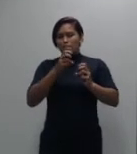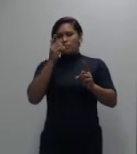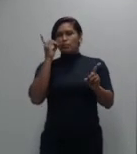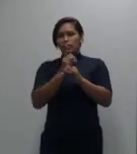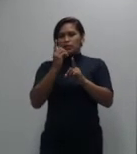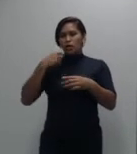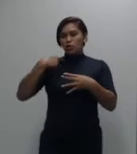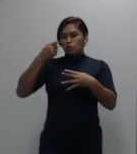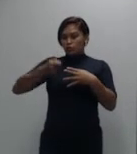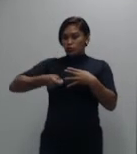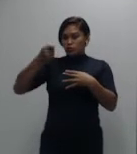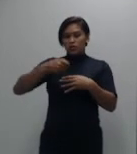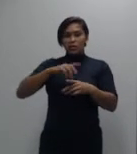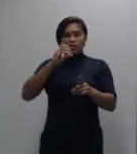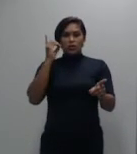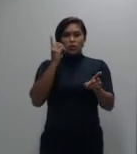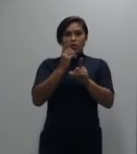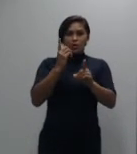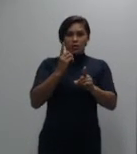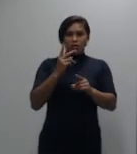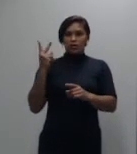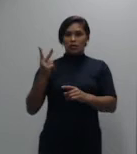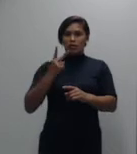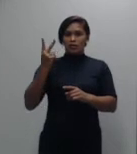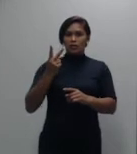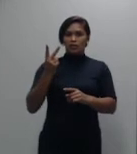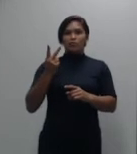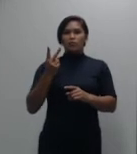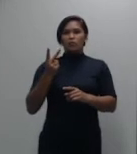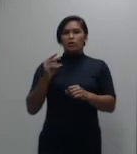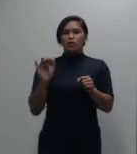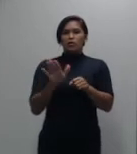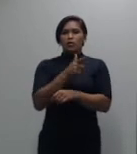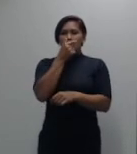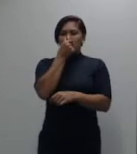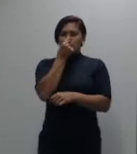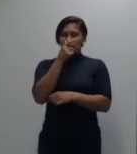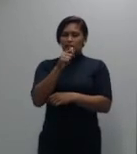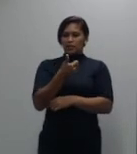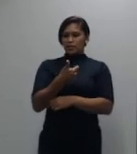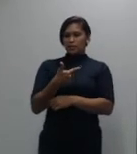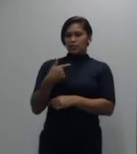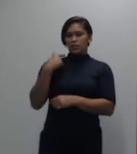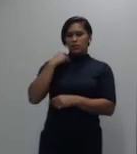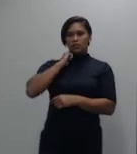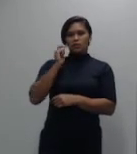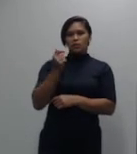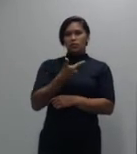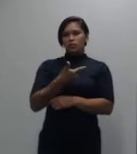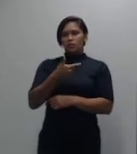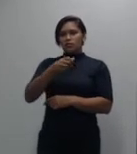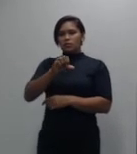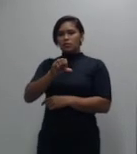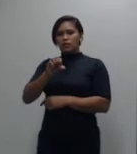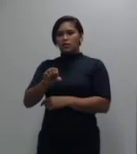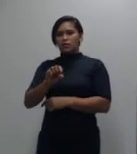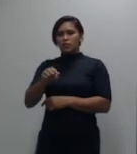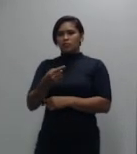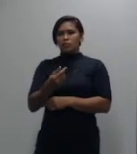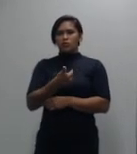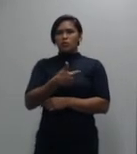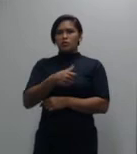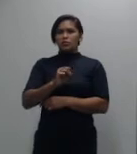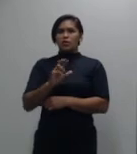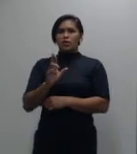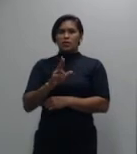falando pessoalmente o valor da referência após 1º de Abril 2012 e 299 minutos em euros ou seja o